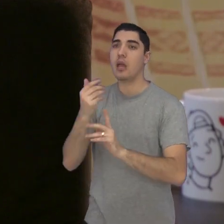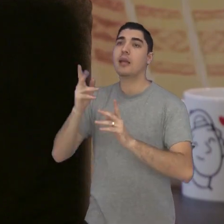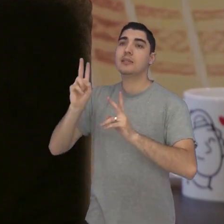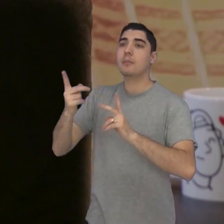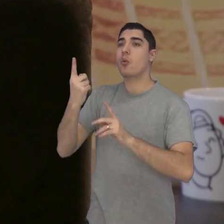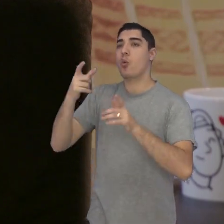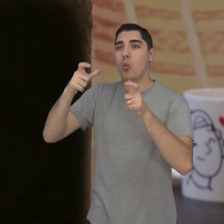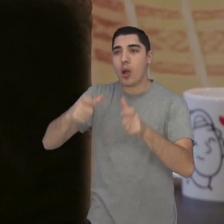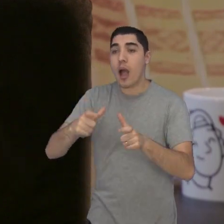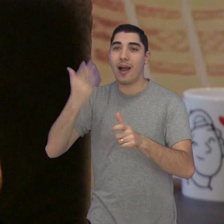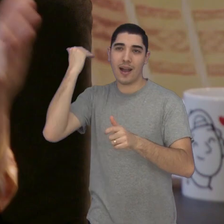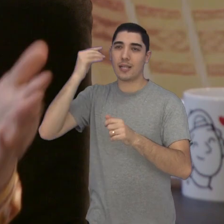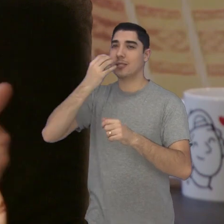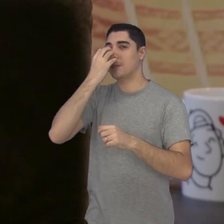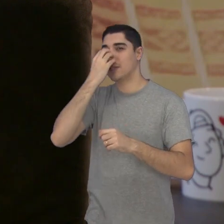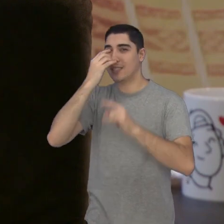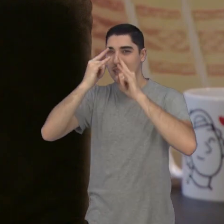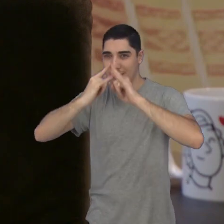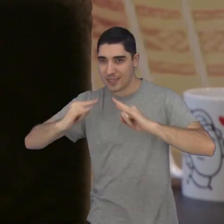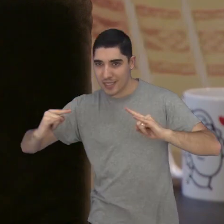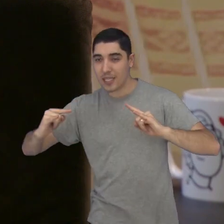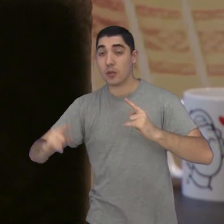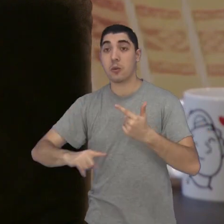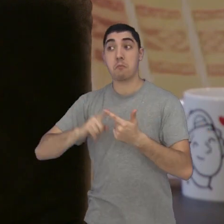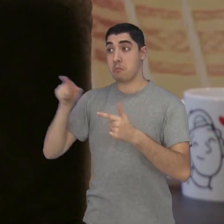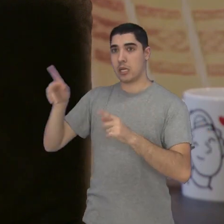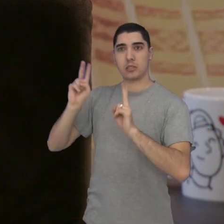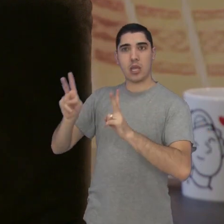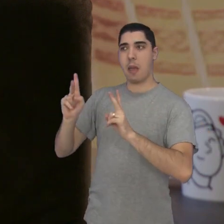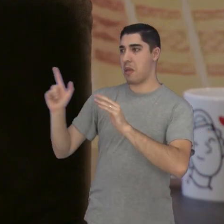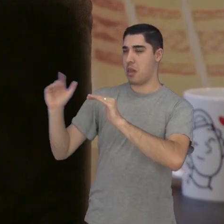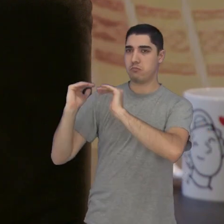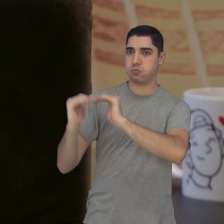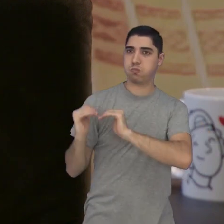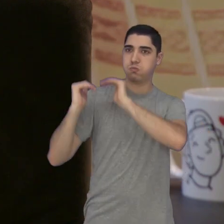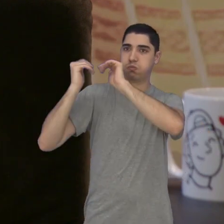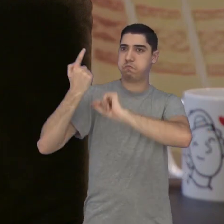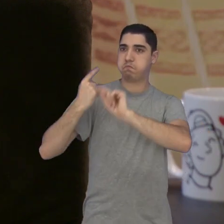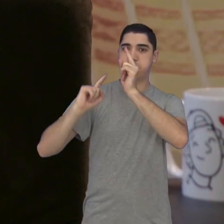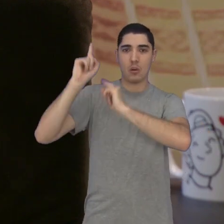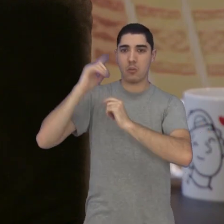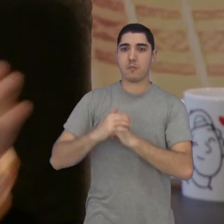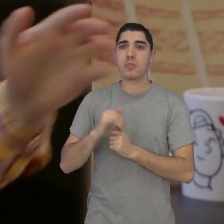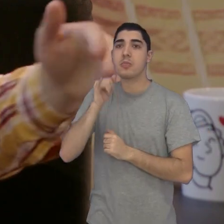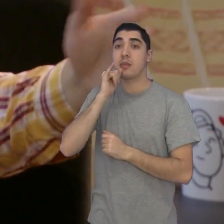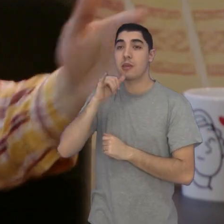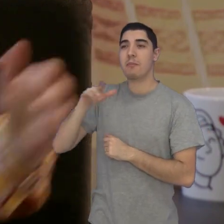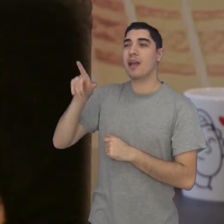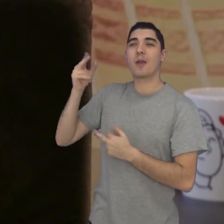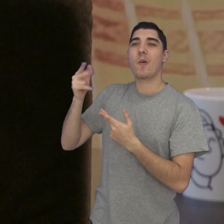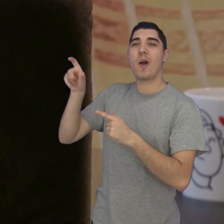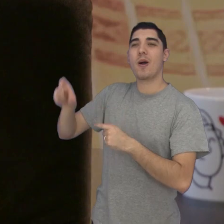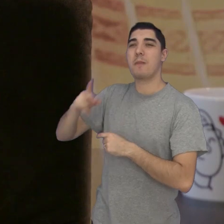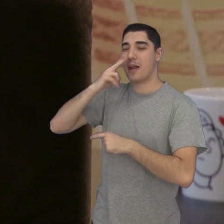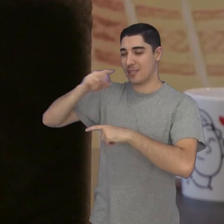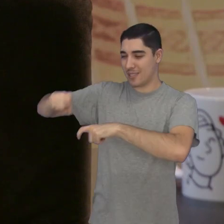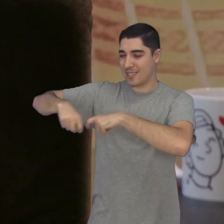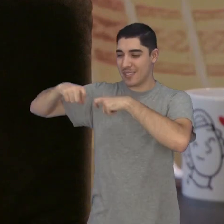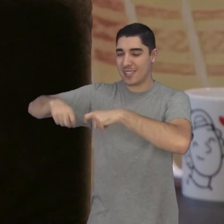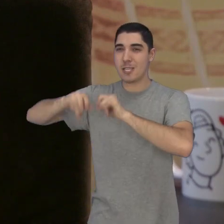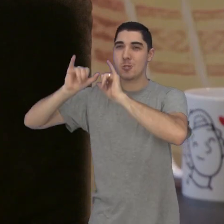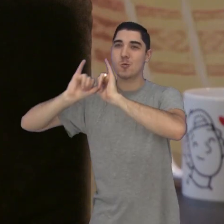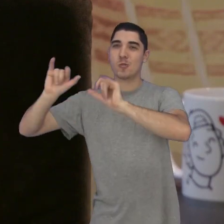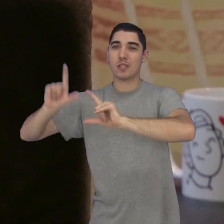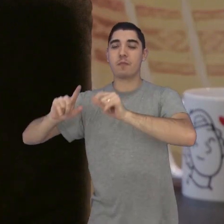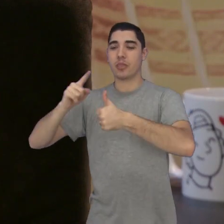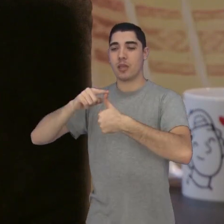vida em um local, né? Foi o circo, mas em todas bem-sucedidos, todas as áreas. Mazzaropi era o caipira multimídia. Ele passou